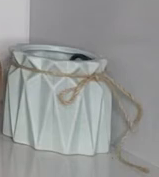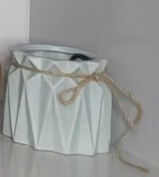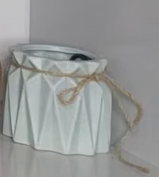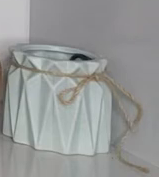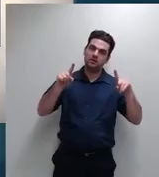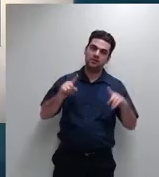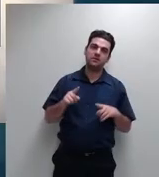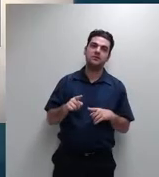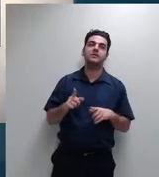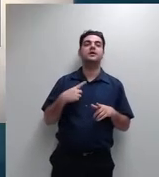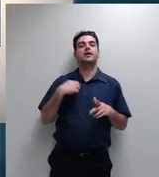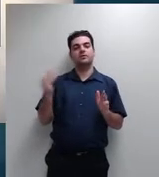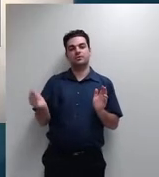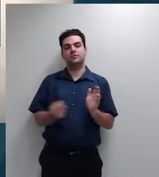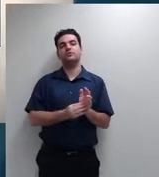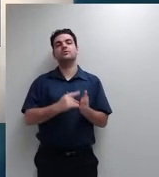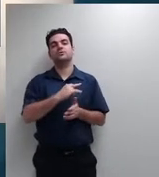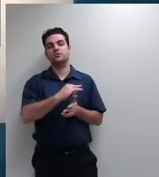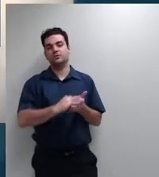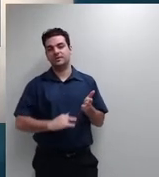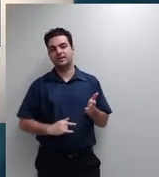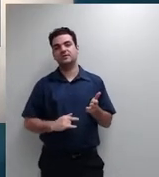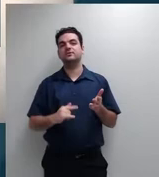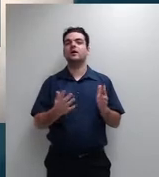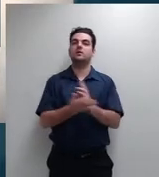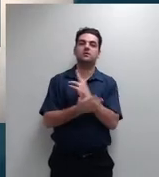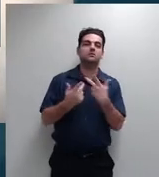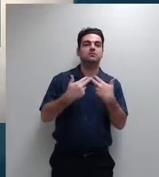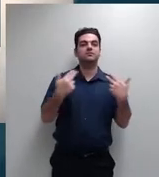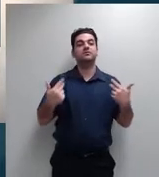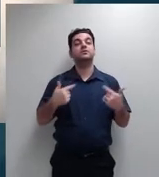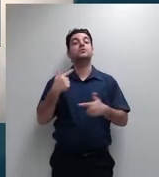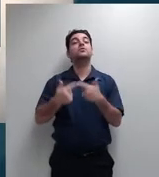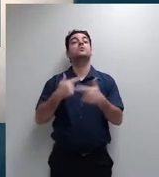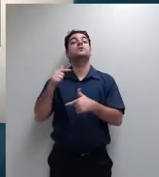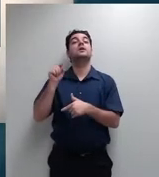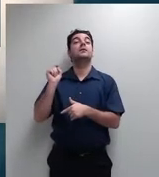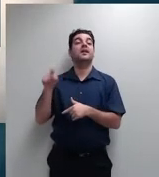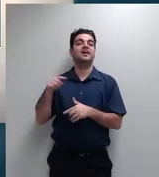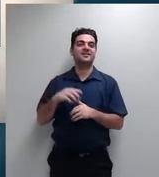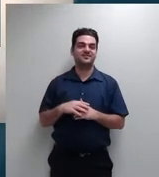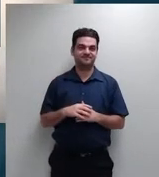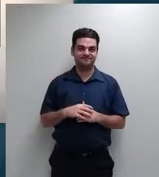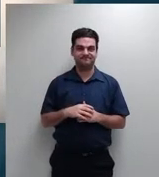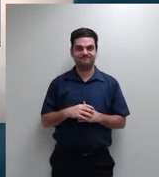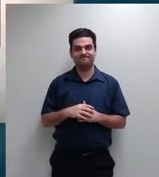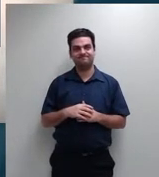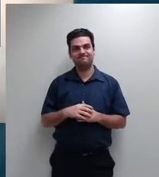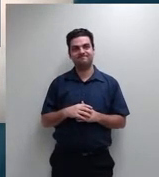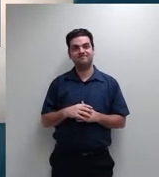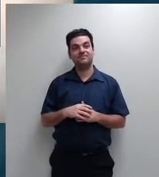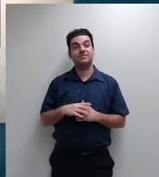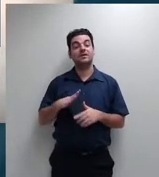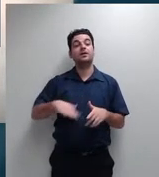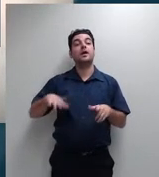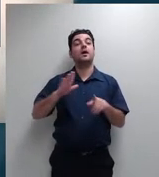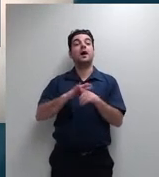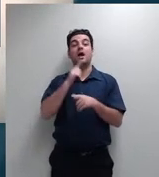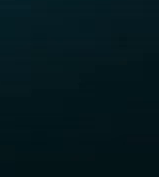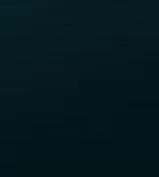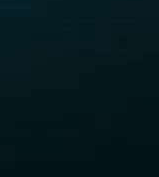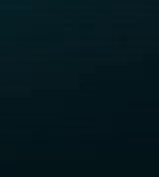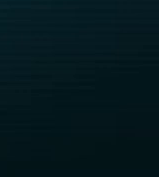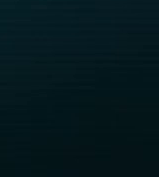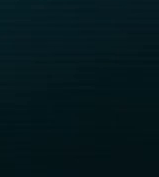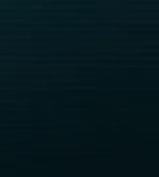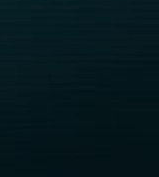Minas Gerais. Por unanimidade, a Corte Especial do STJ restabeleceu os efeitos de decisão do Tribunal de Justiça de Minas Gerais,